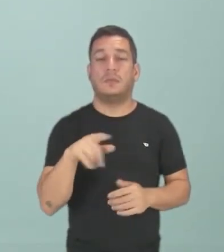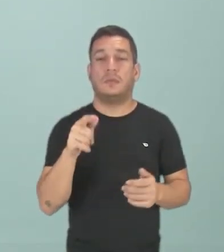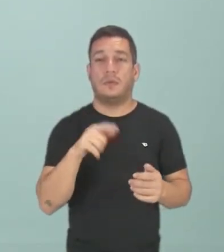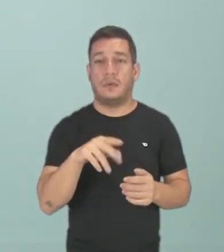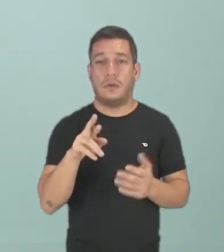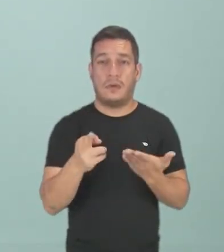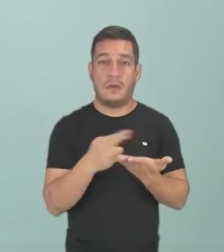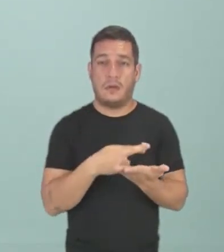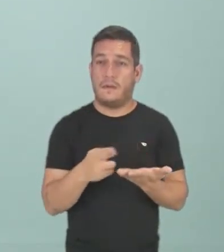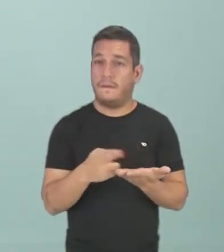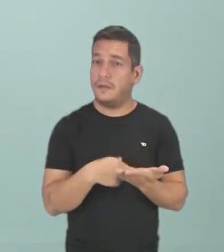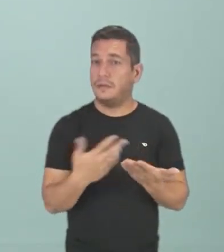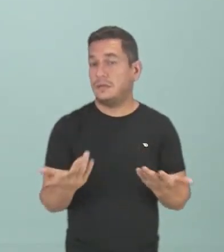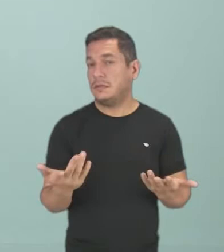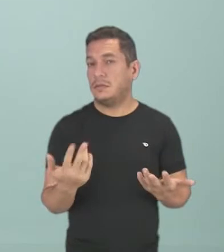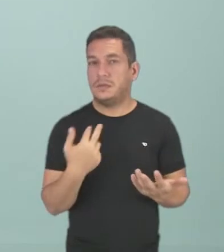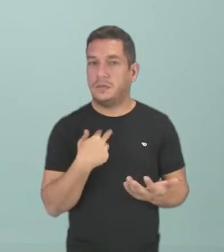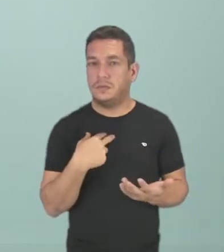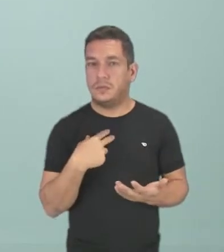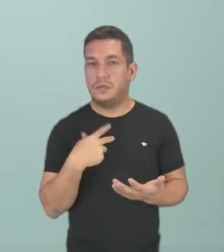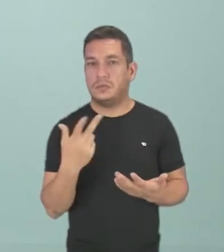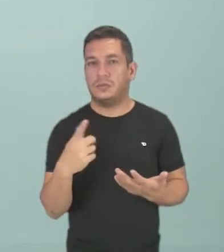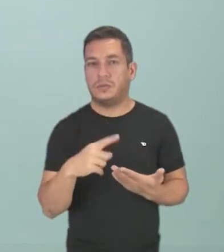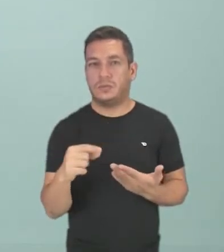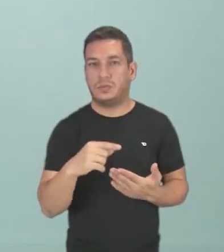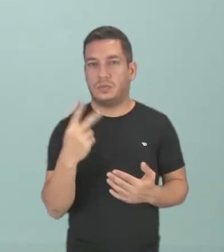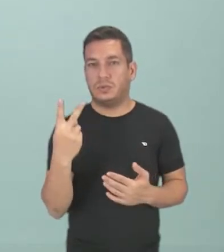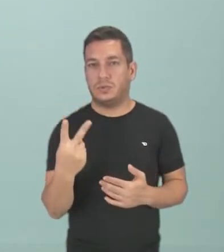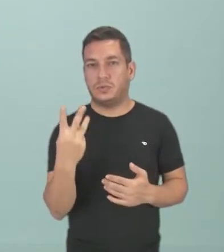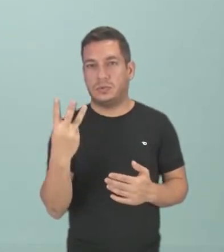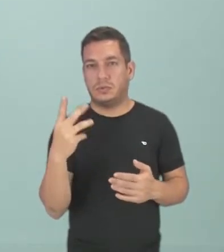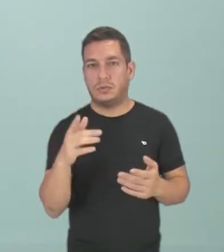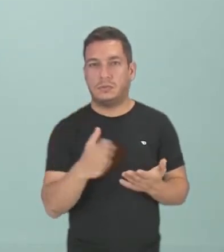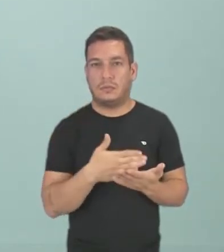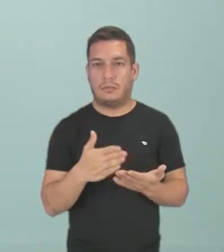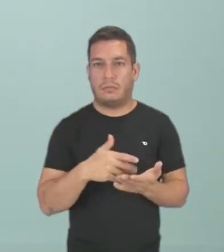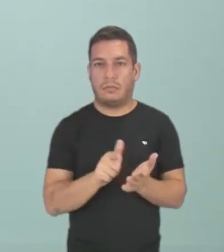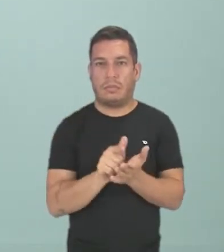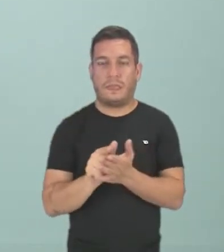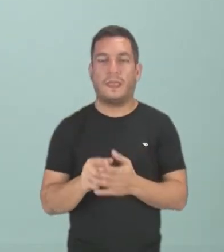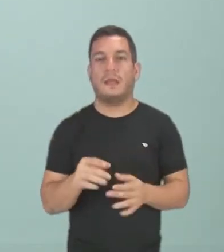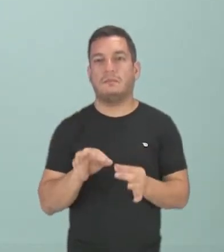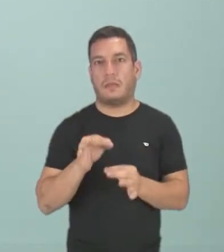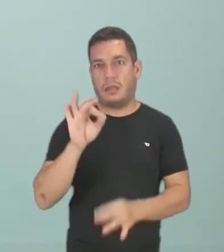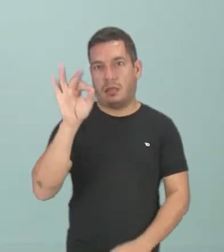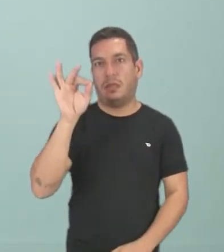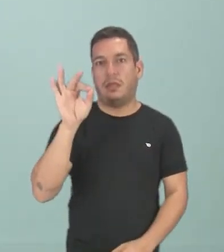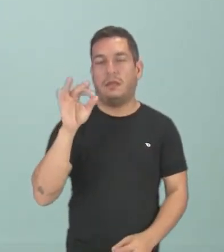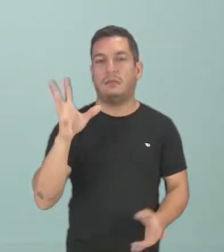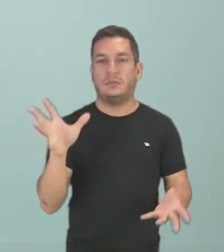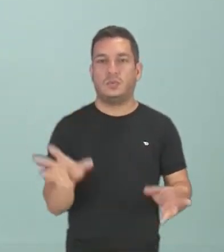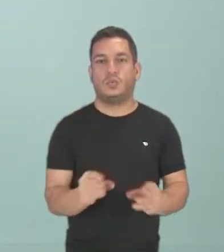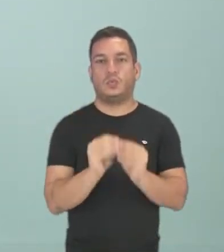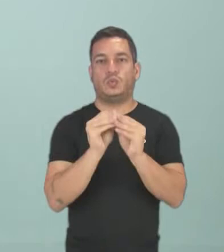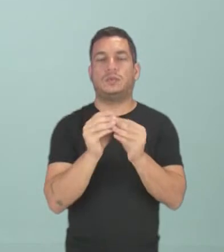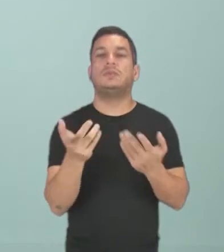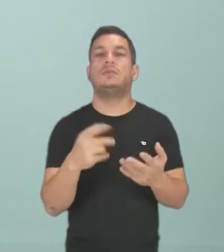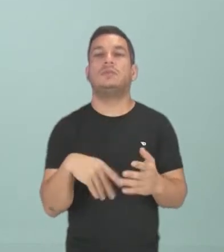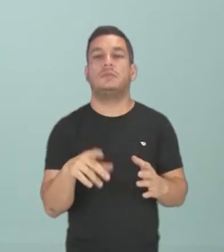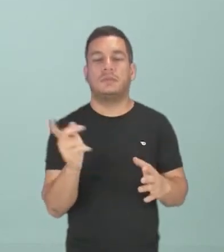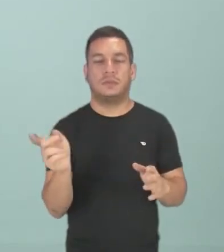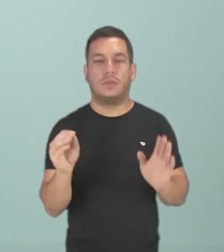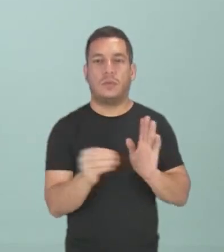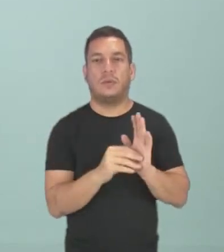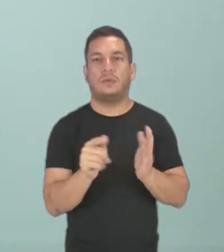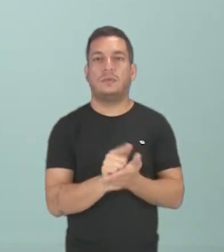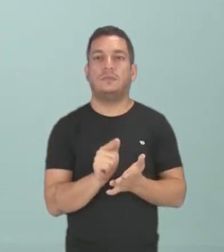página de revista. Então, não pode ser um artigo de 2, 3 folhas, tá? Para que seja impresso numa folha da revista,